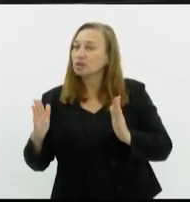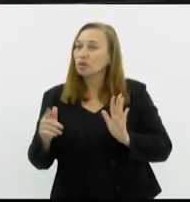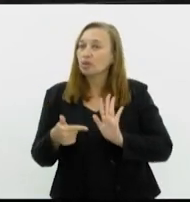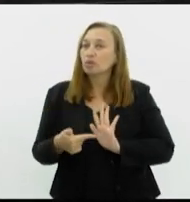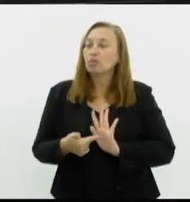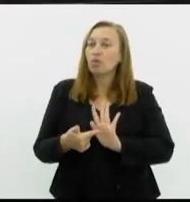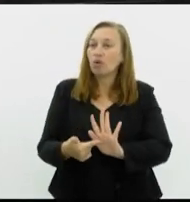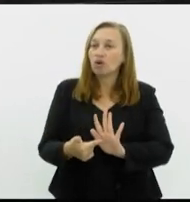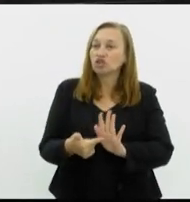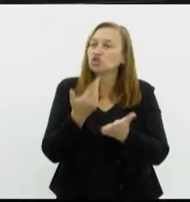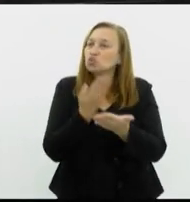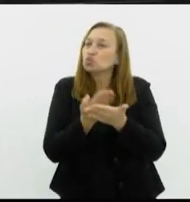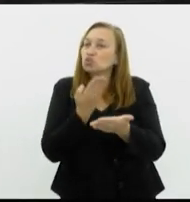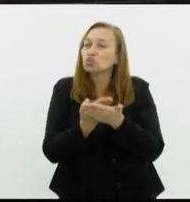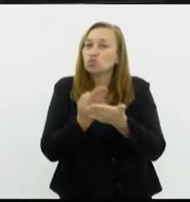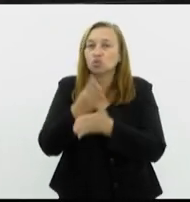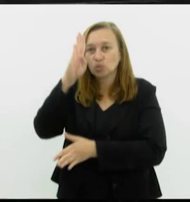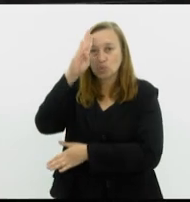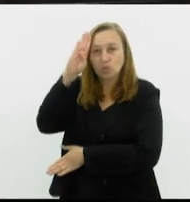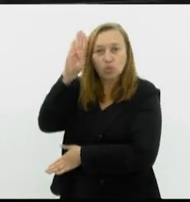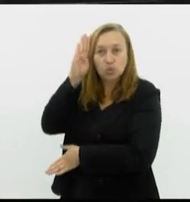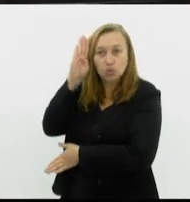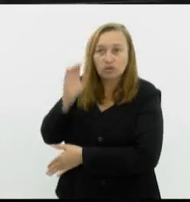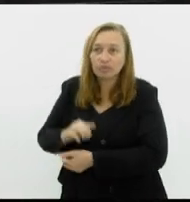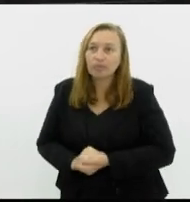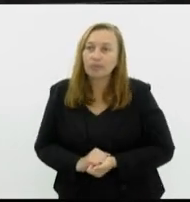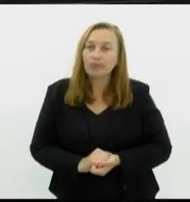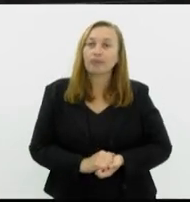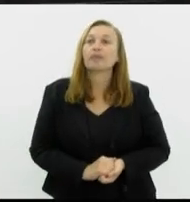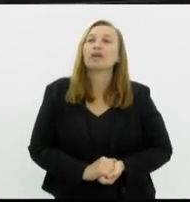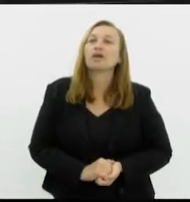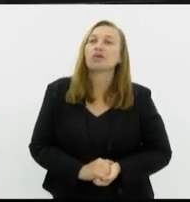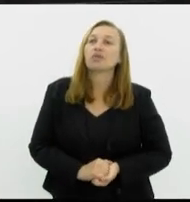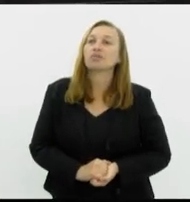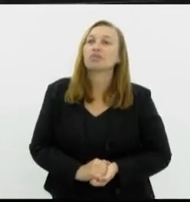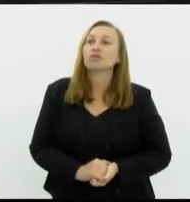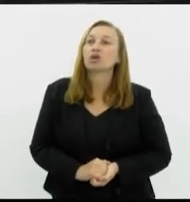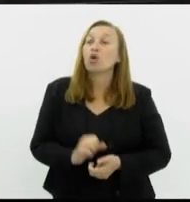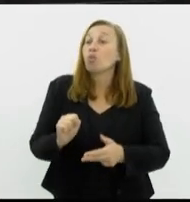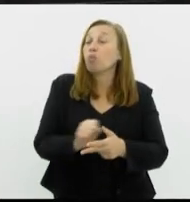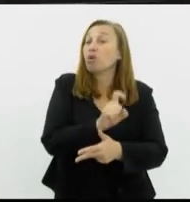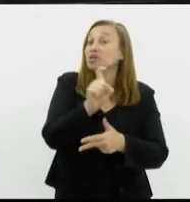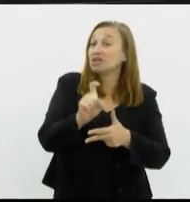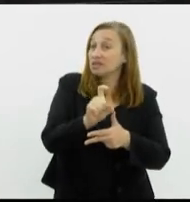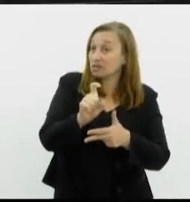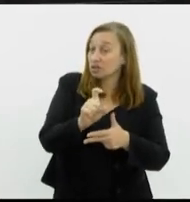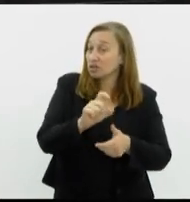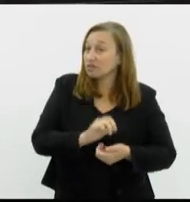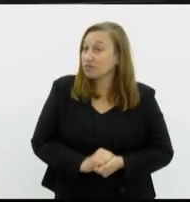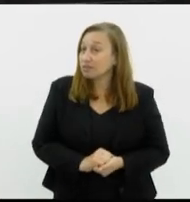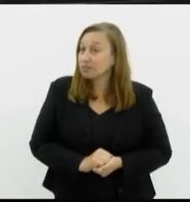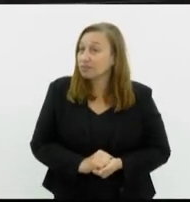diversos estudos acadêmicos? É que o poder executivo,